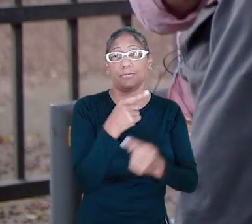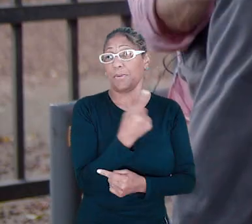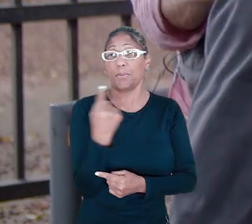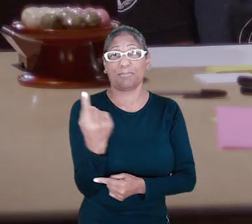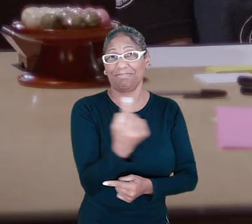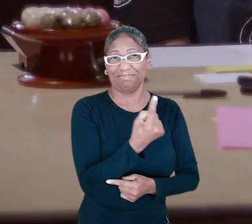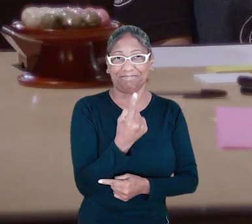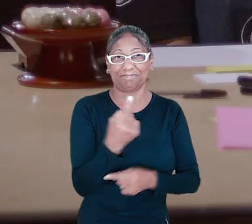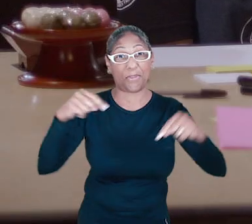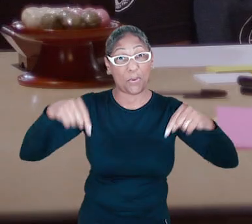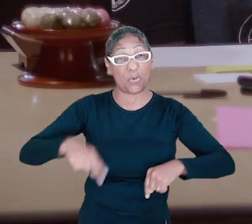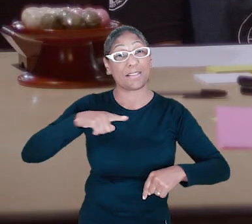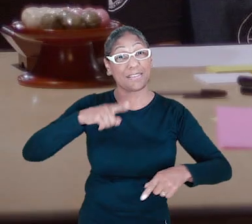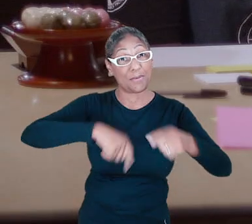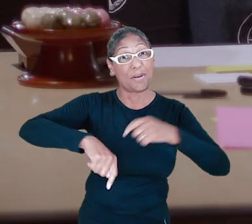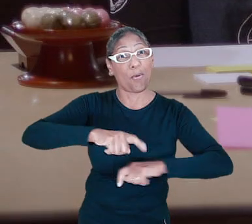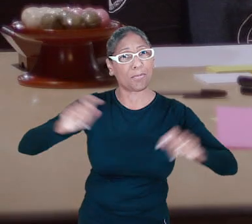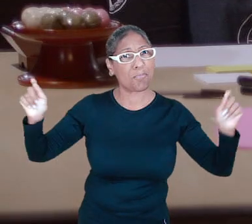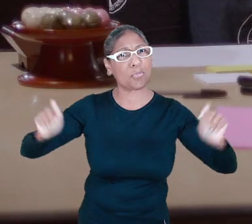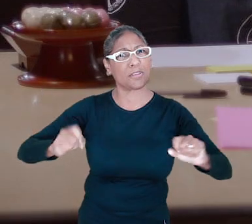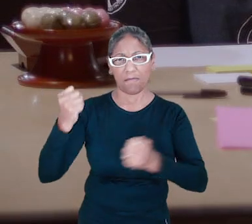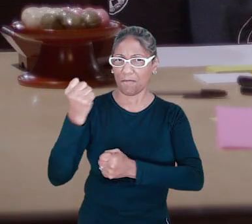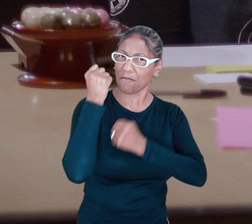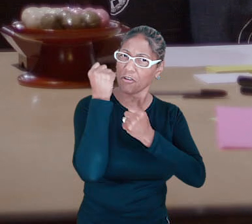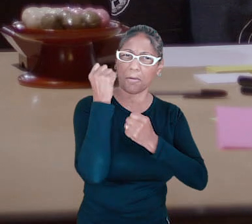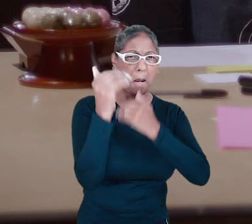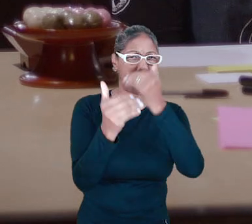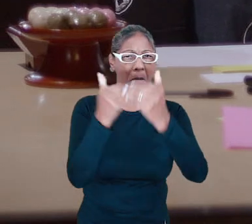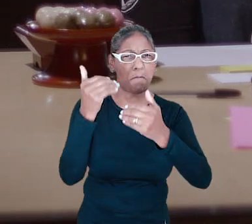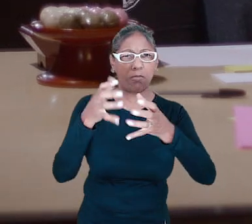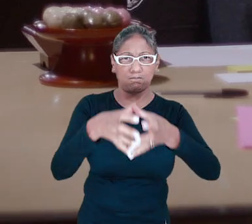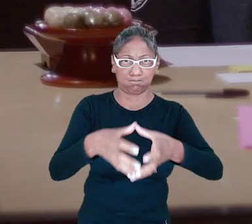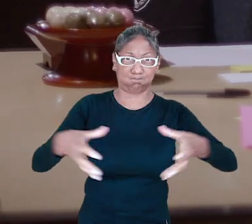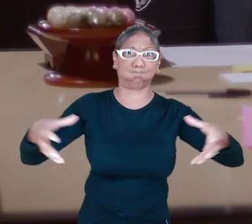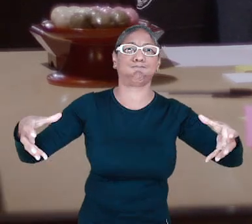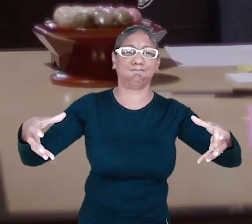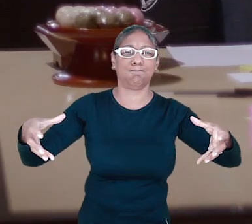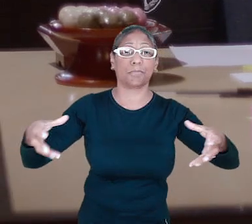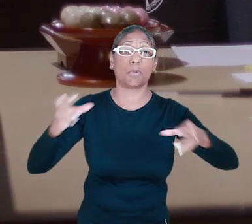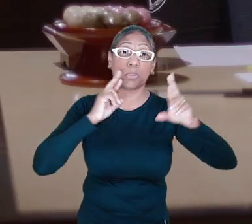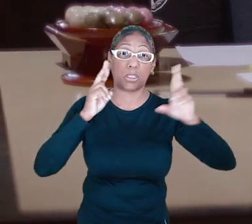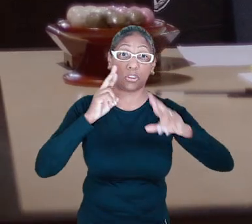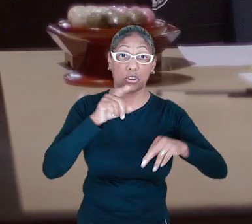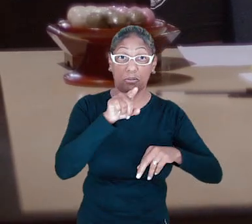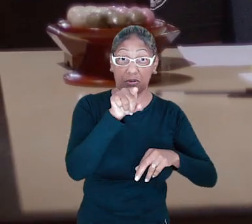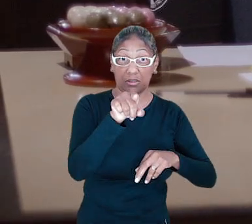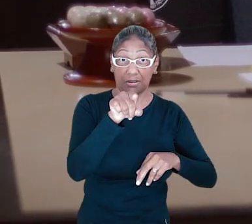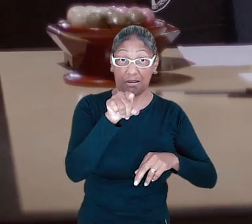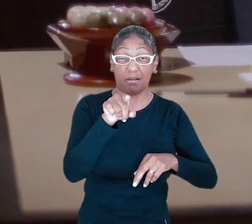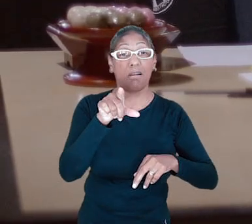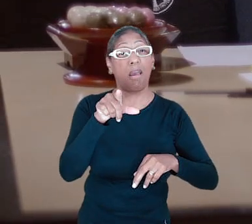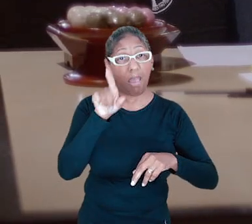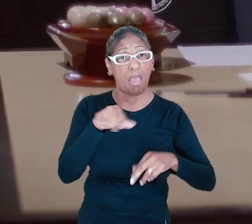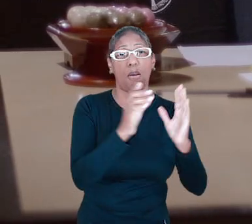né? E hoje vocês têm um negócio que tem um potencial muito, muito, muito grande. Tipo, acho que o restaurante de vocês, além dele